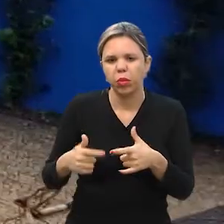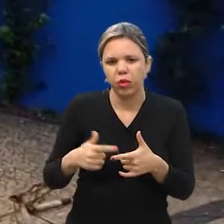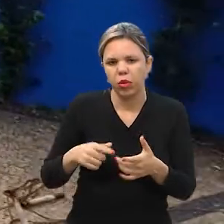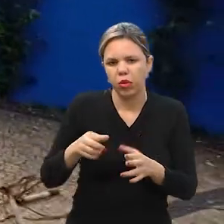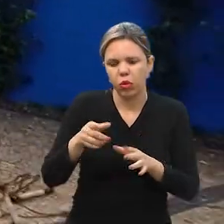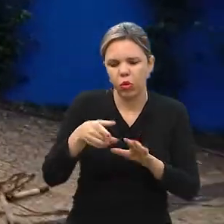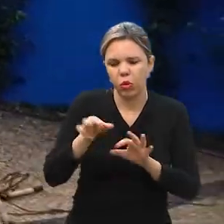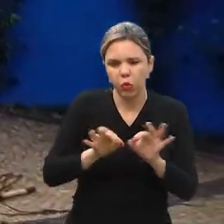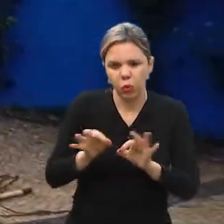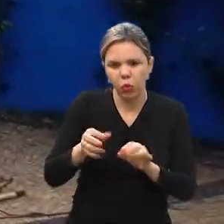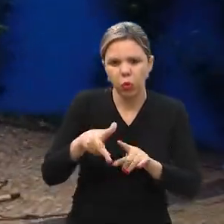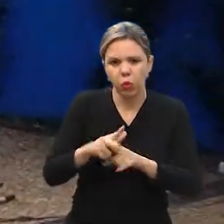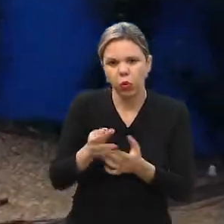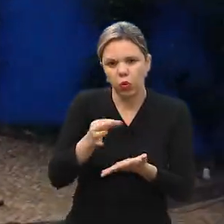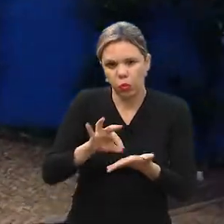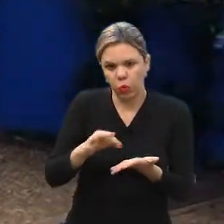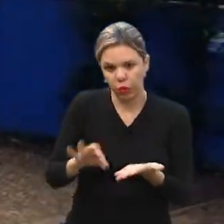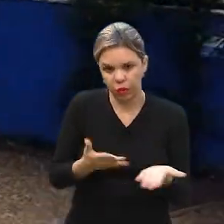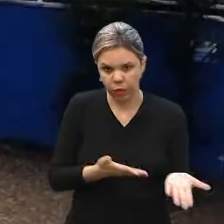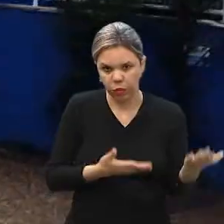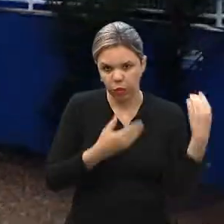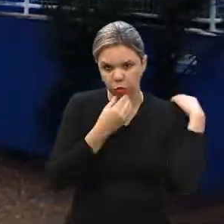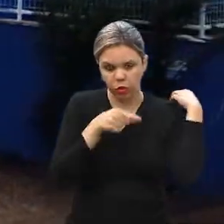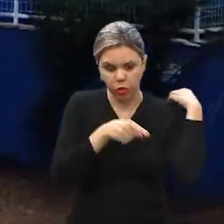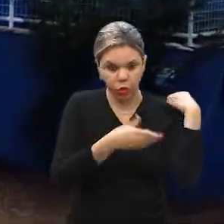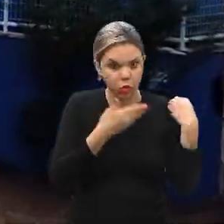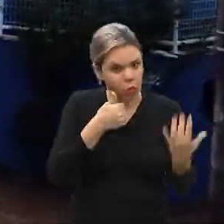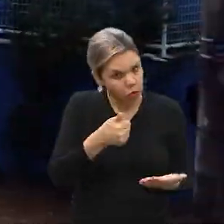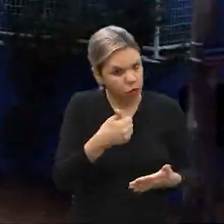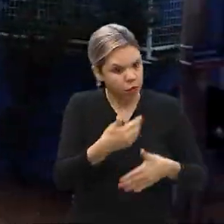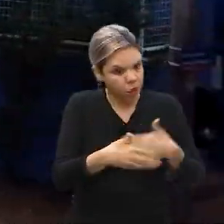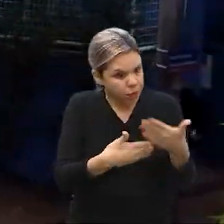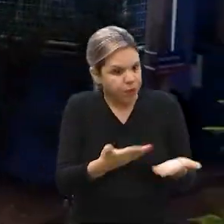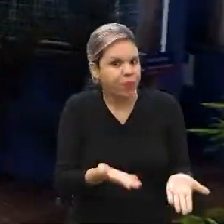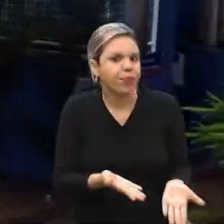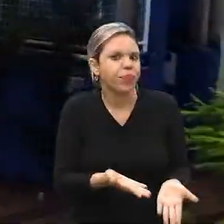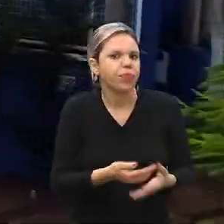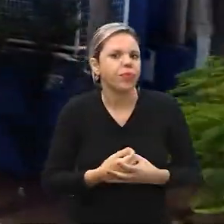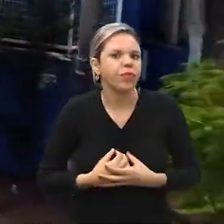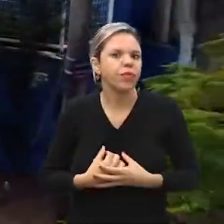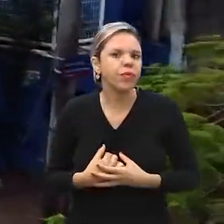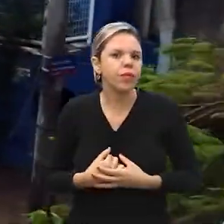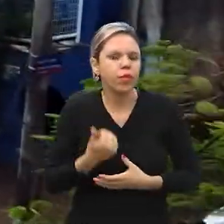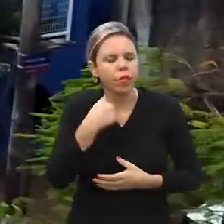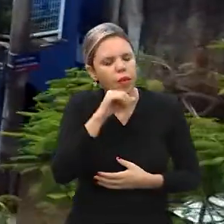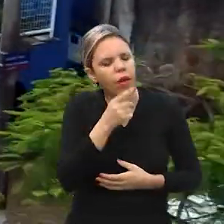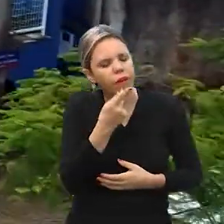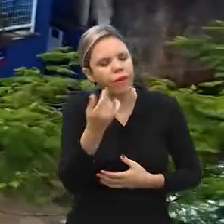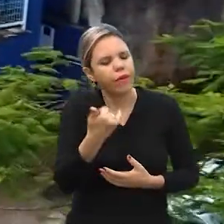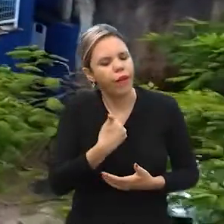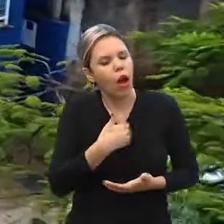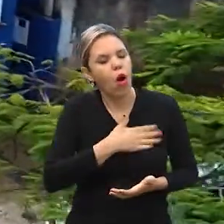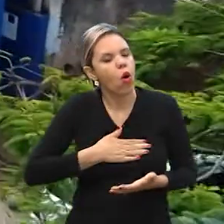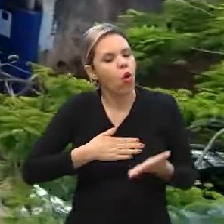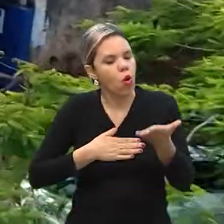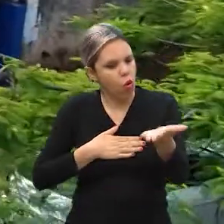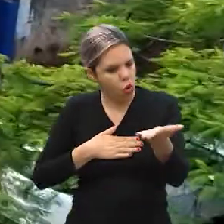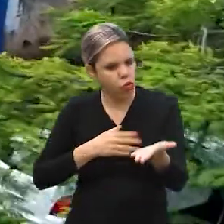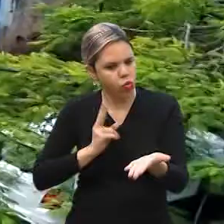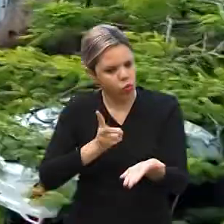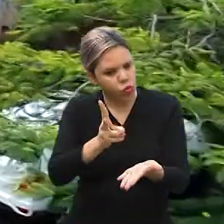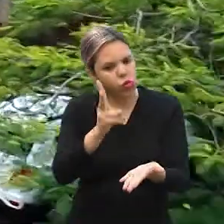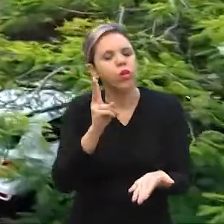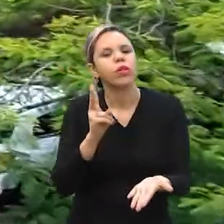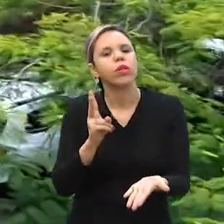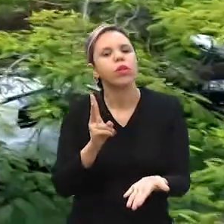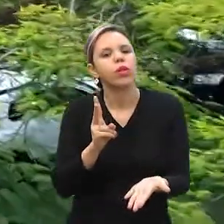não sei o quê. O menino melhorou. Aí a mãe fala assim para mim: eu gostaria que a senhora